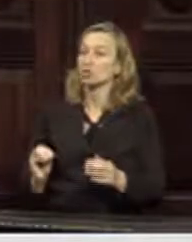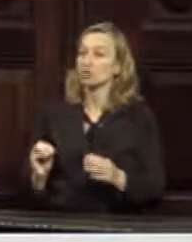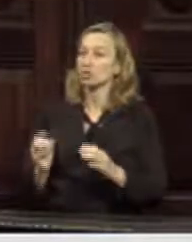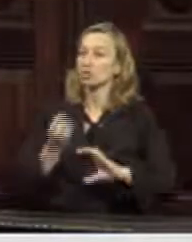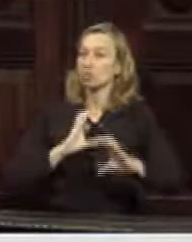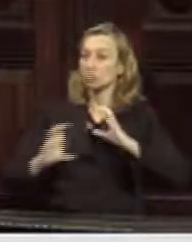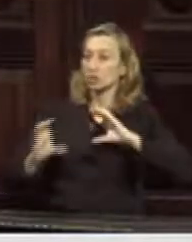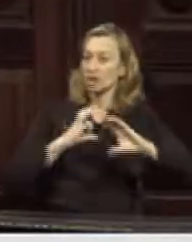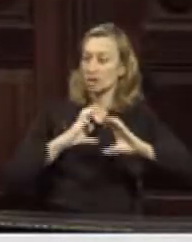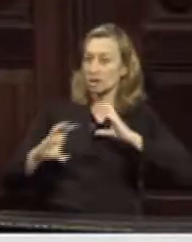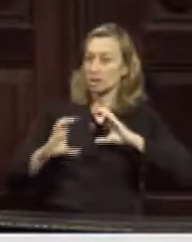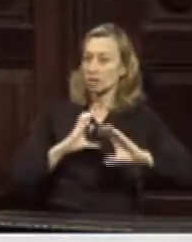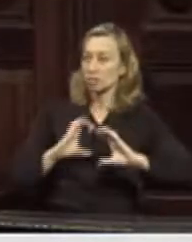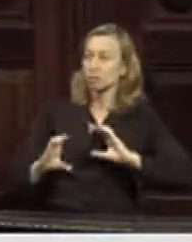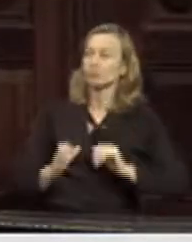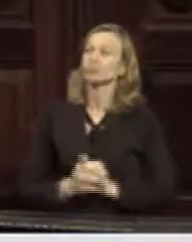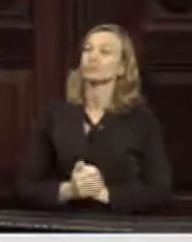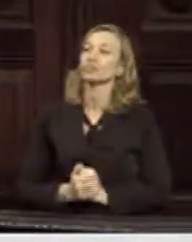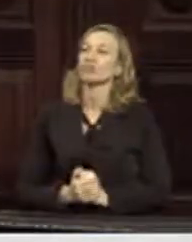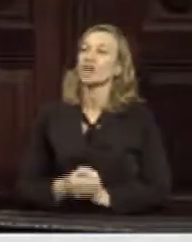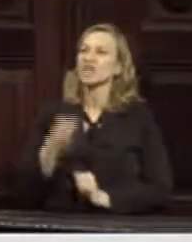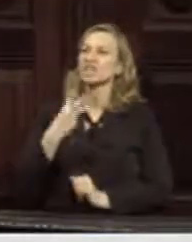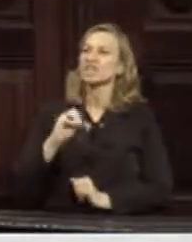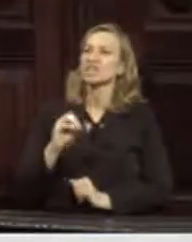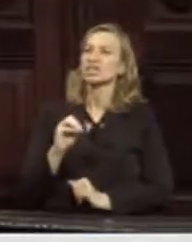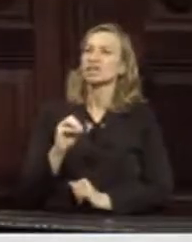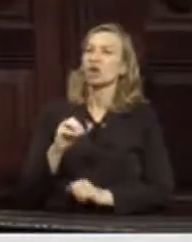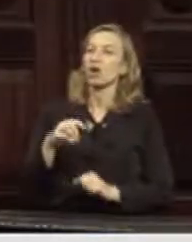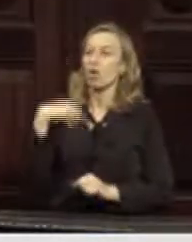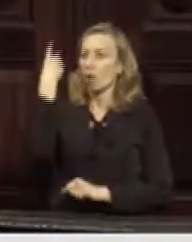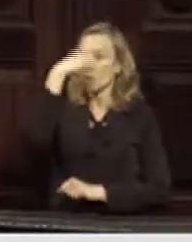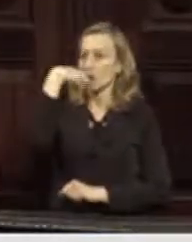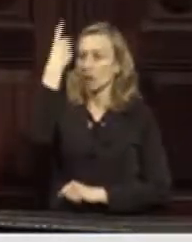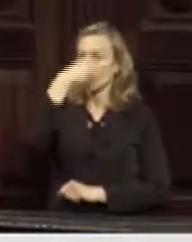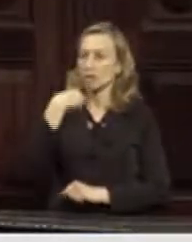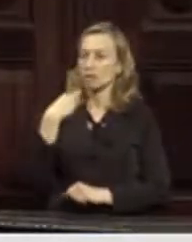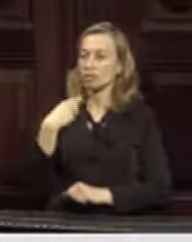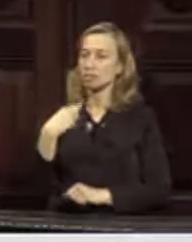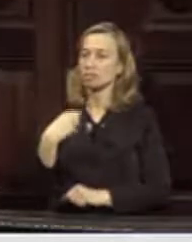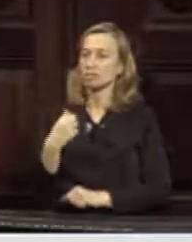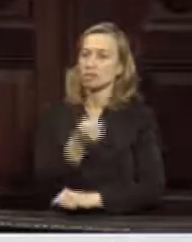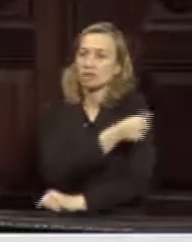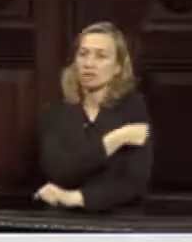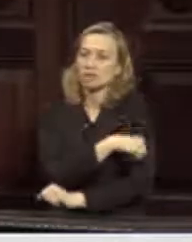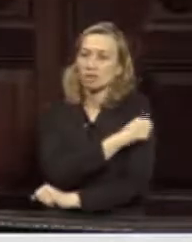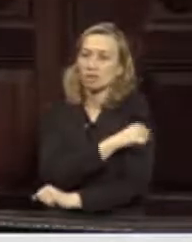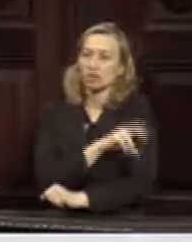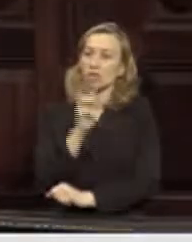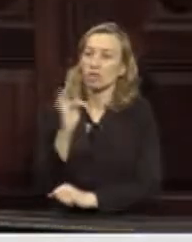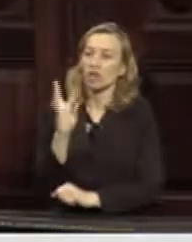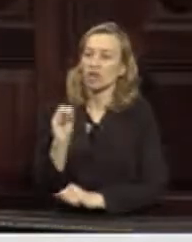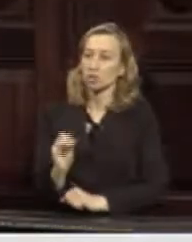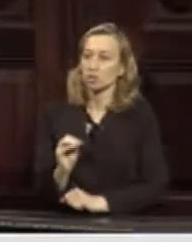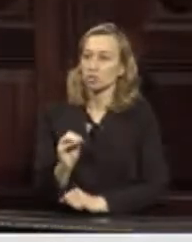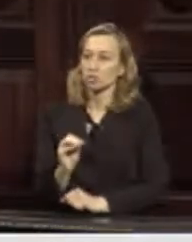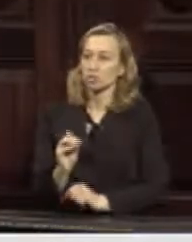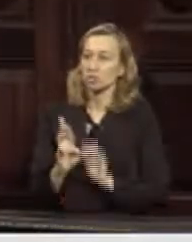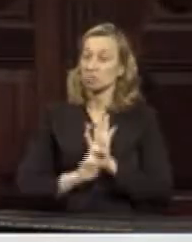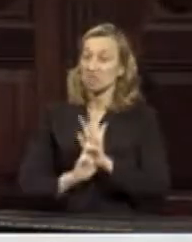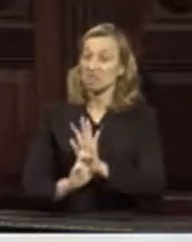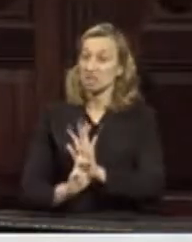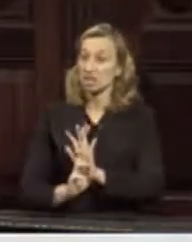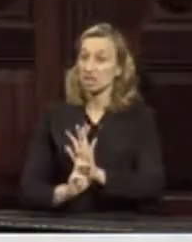Vetaram uma cara reivindicação 30 horas para a enfermagem. O veto não representa uma